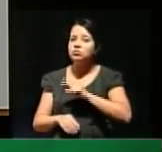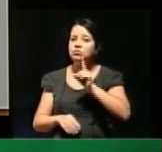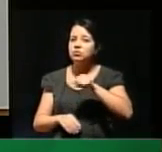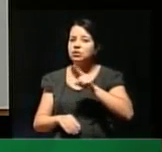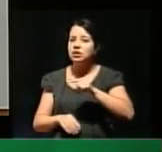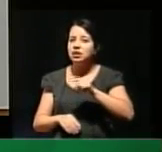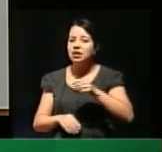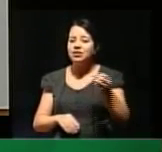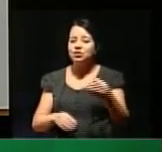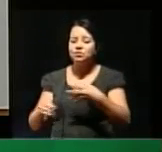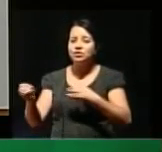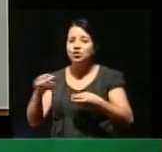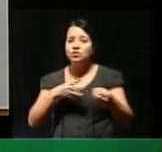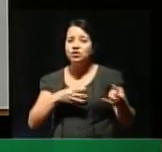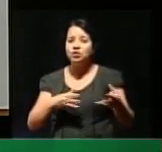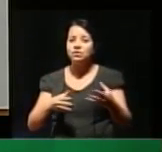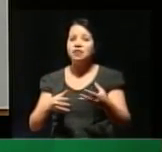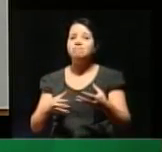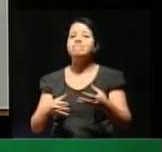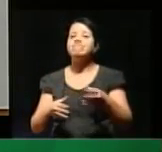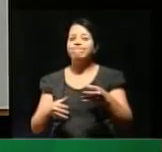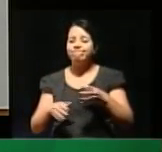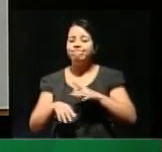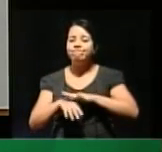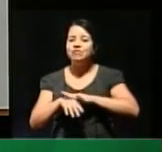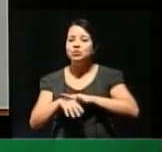novas infecções. Se você mantiver